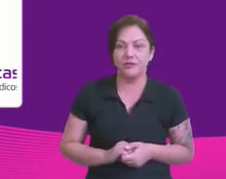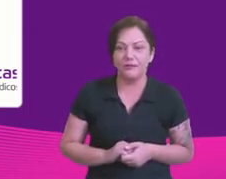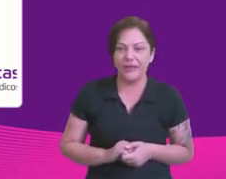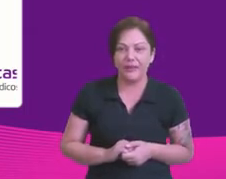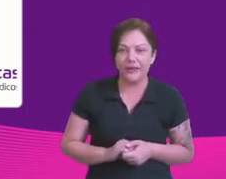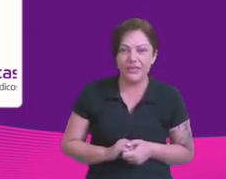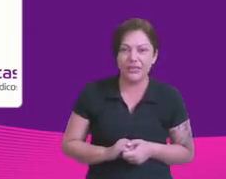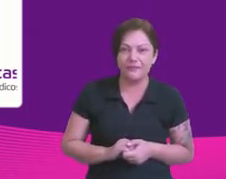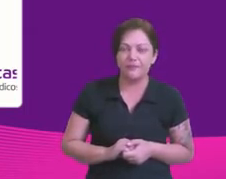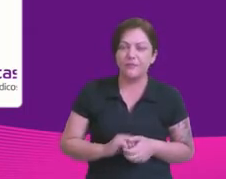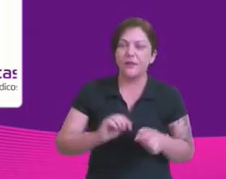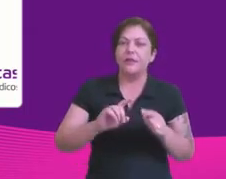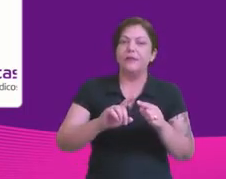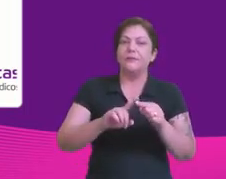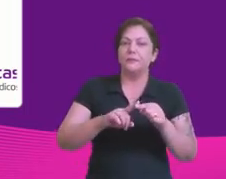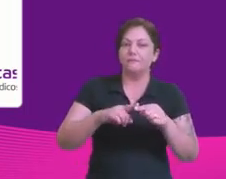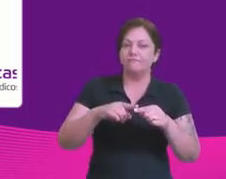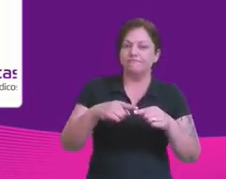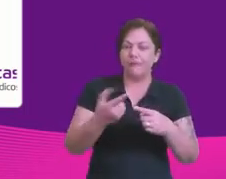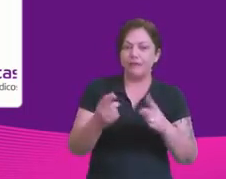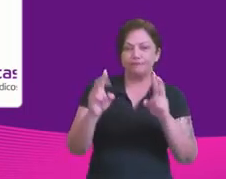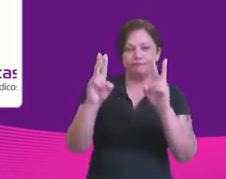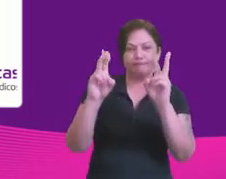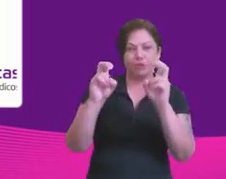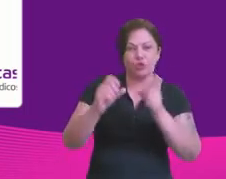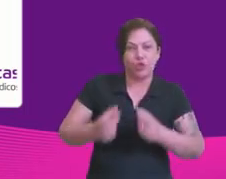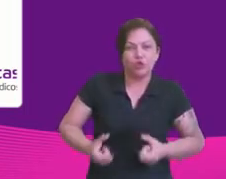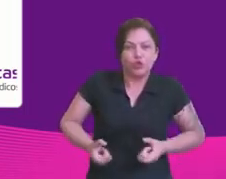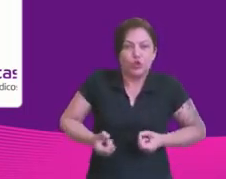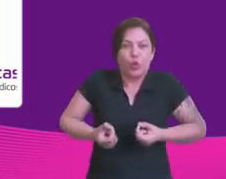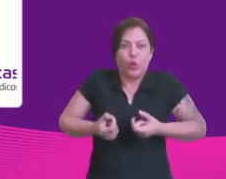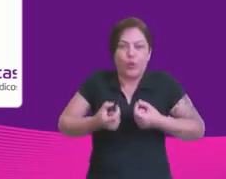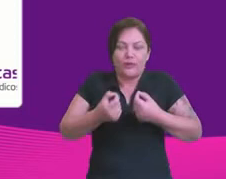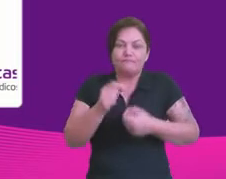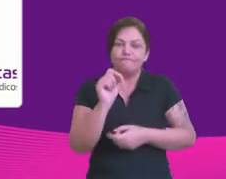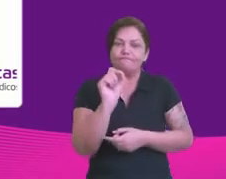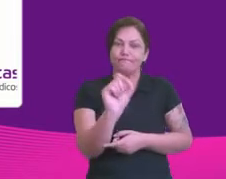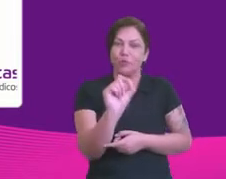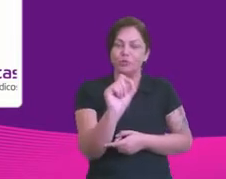sem história familiar de câncer, assintomático, que numa